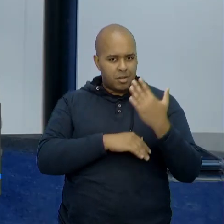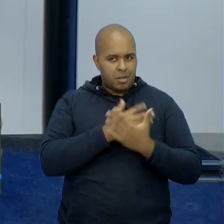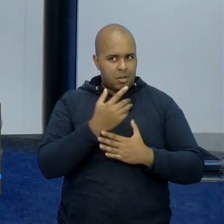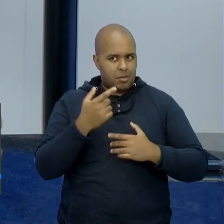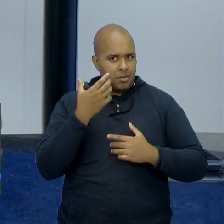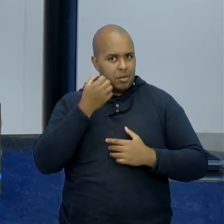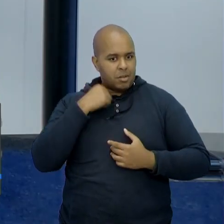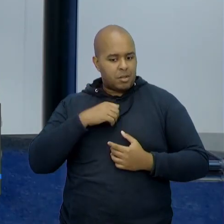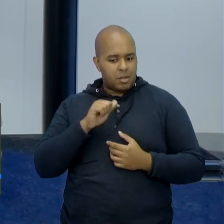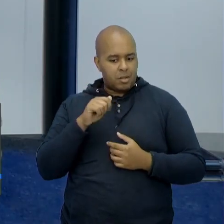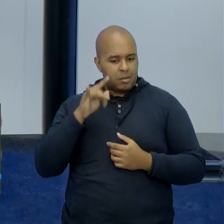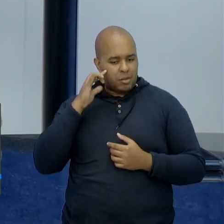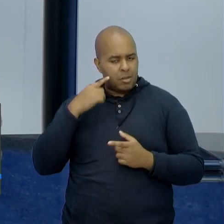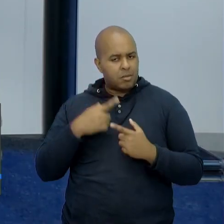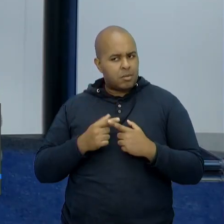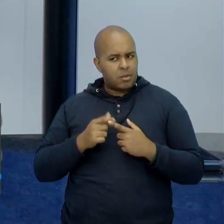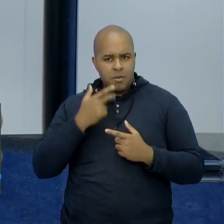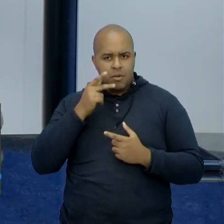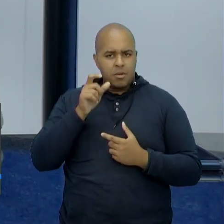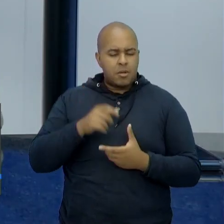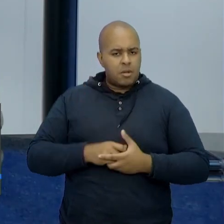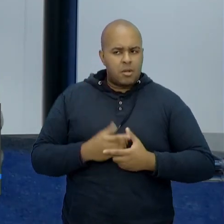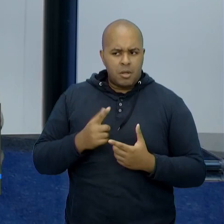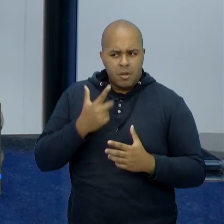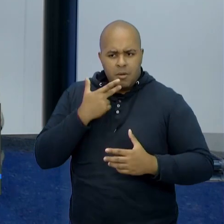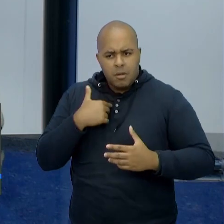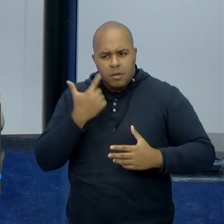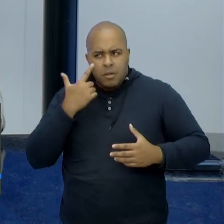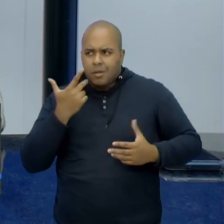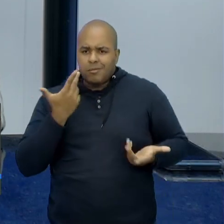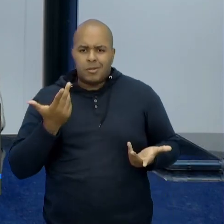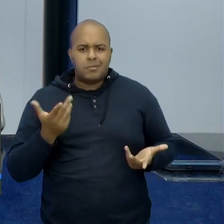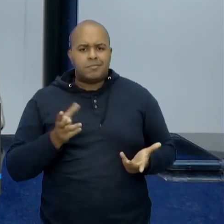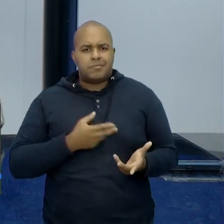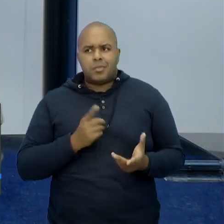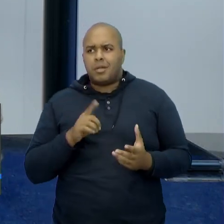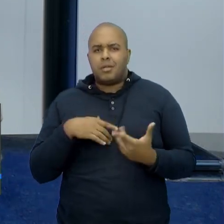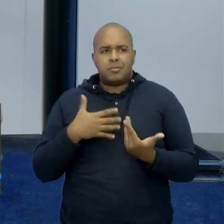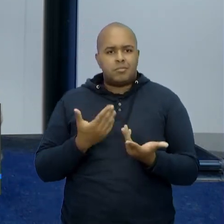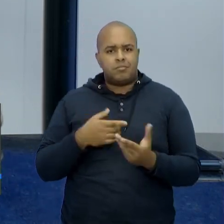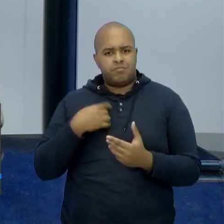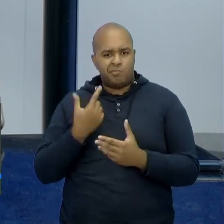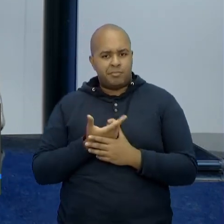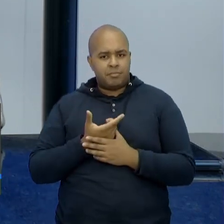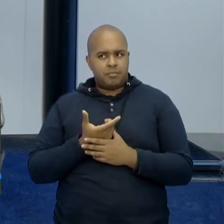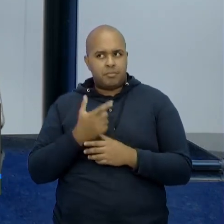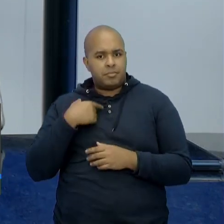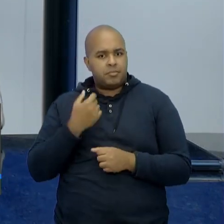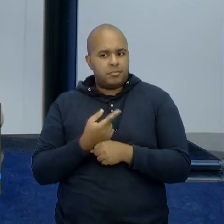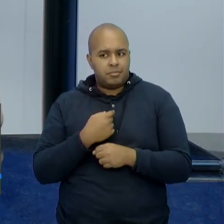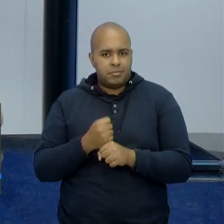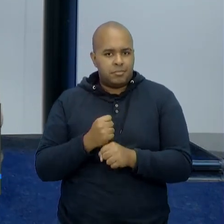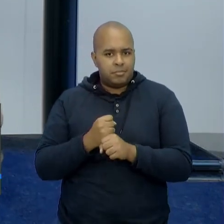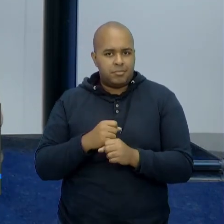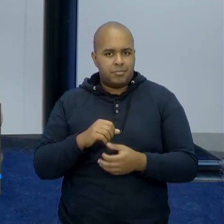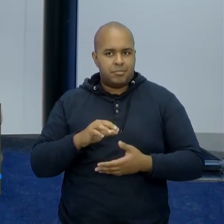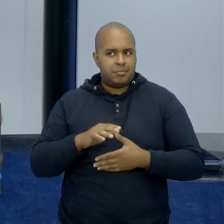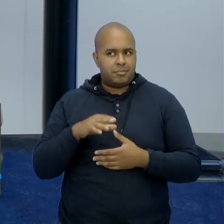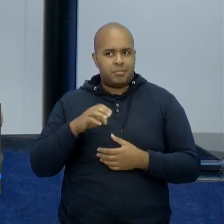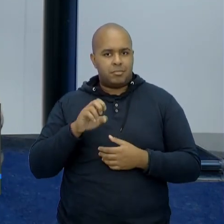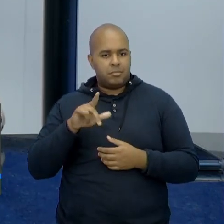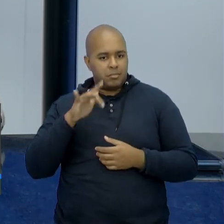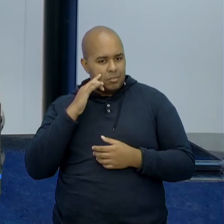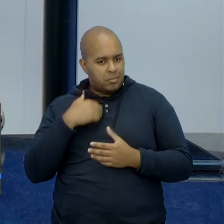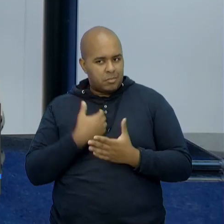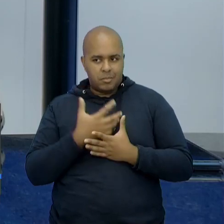no ambiental. E aí, por que eu falo isso? Não adianta a gente falar, nós vamos construir uma planta eólica